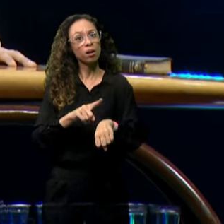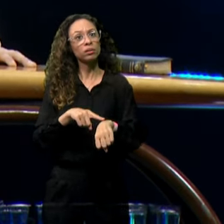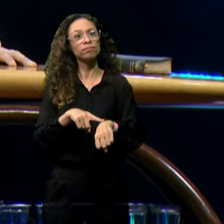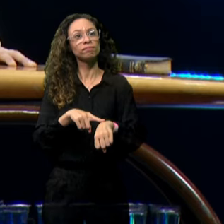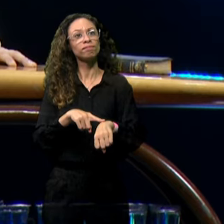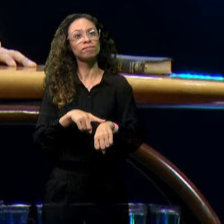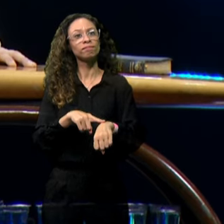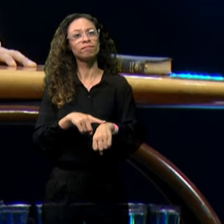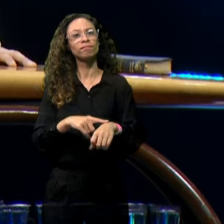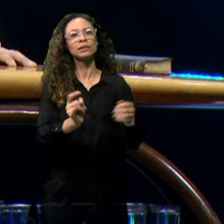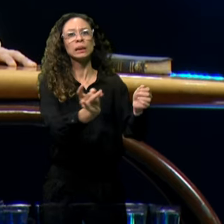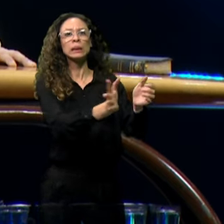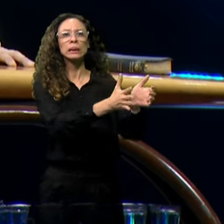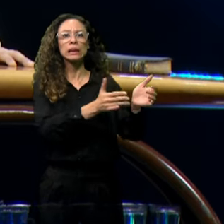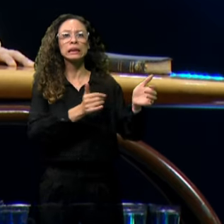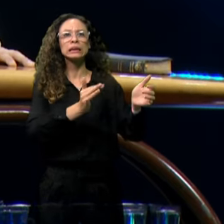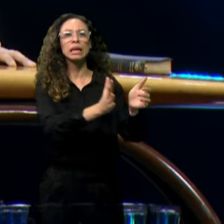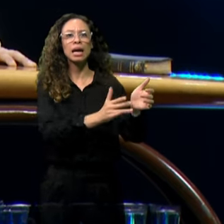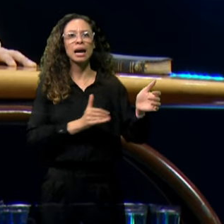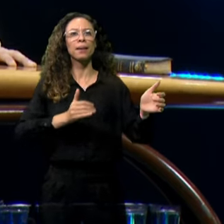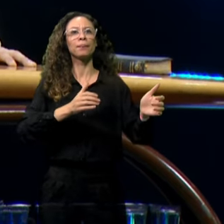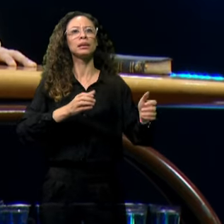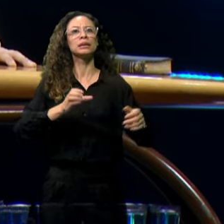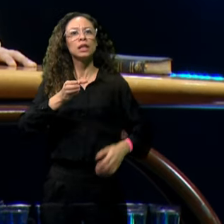a sarpas e as Taças